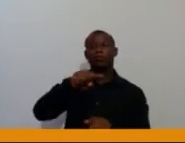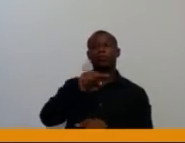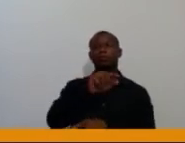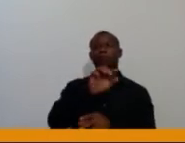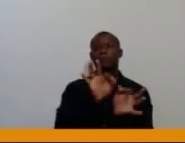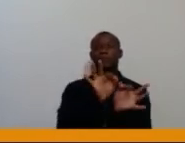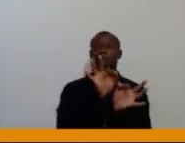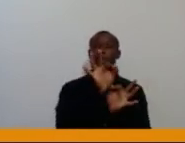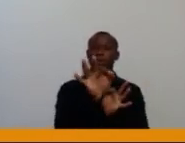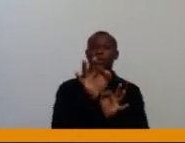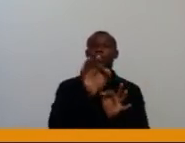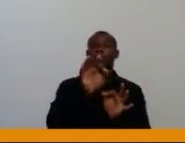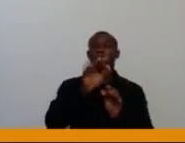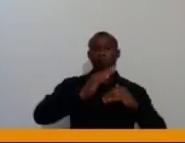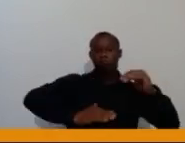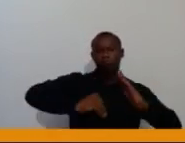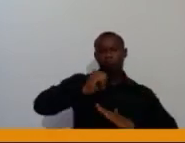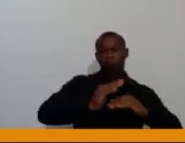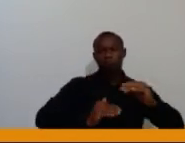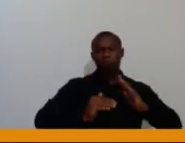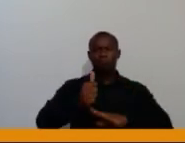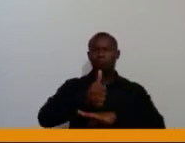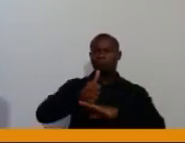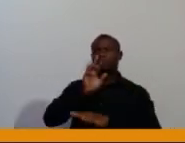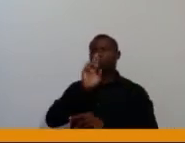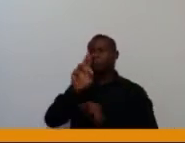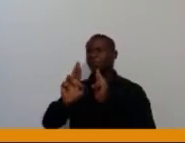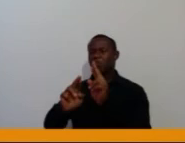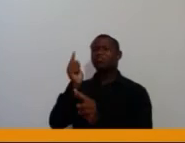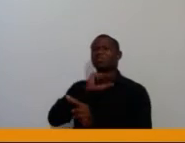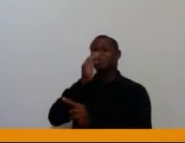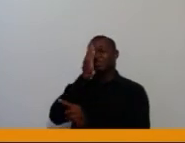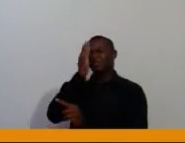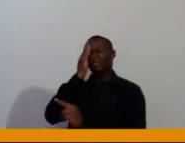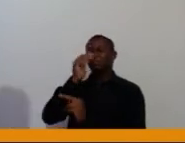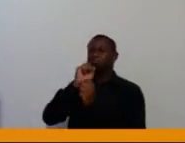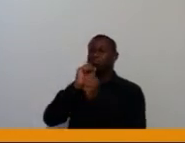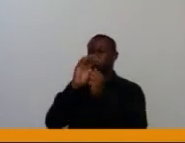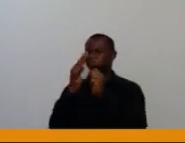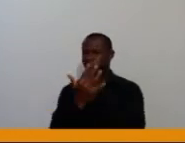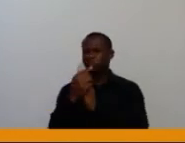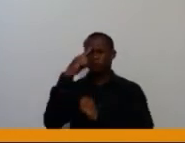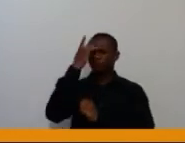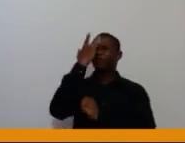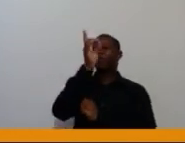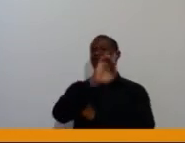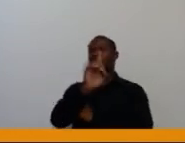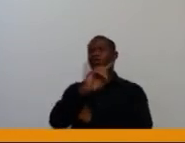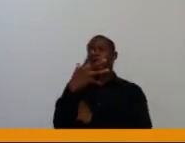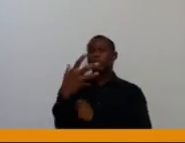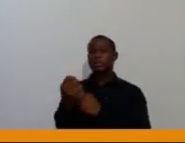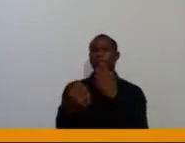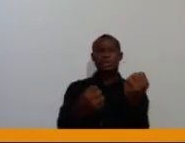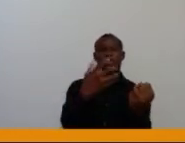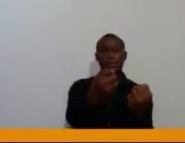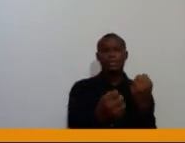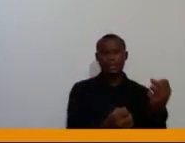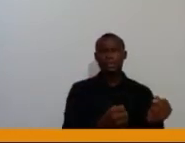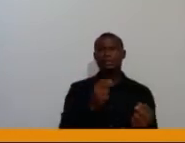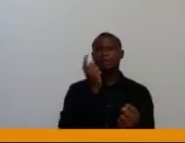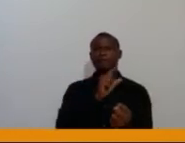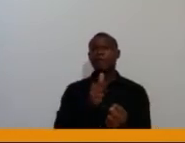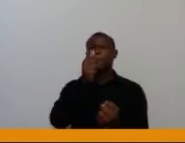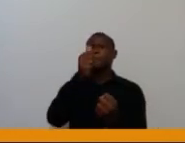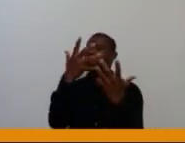respostas para o momento presente e a adesão que tivemos do